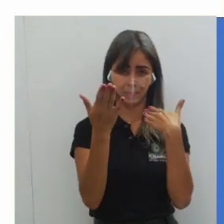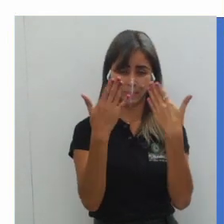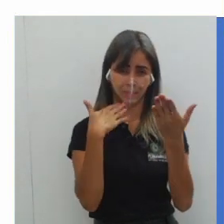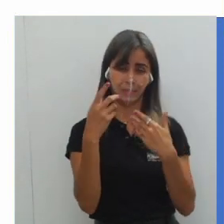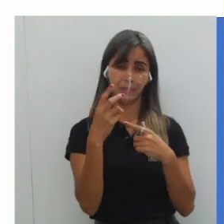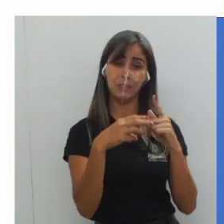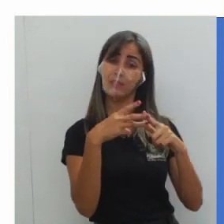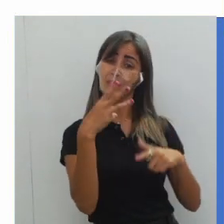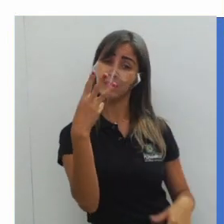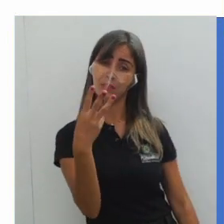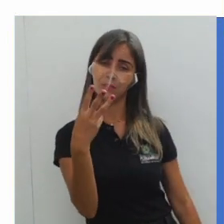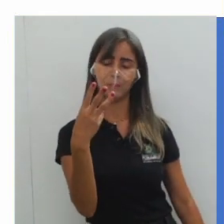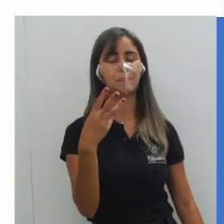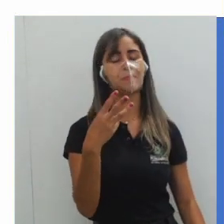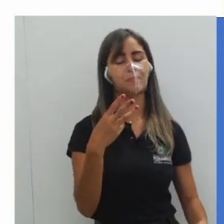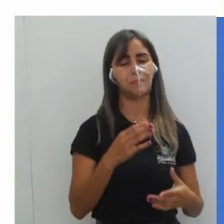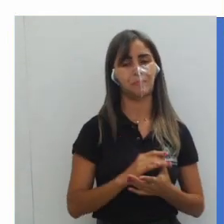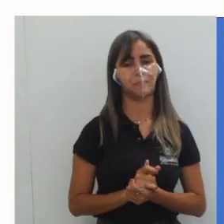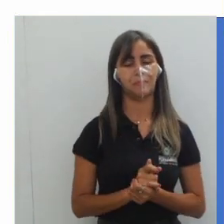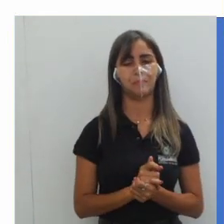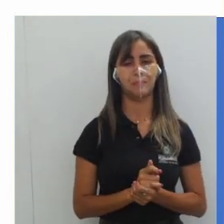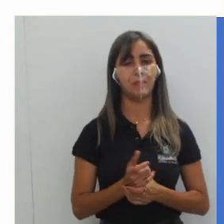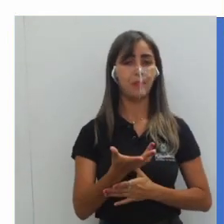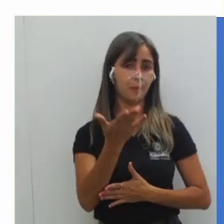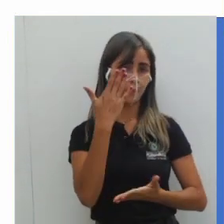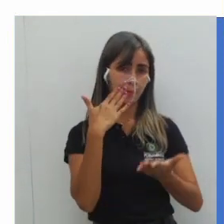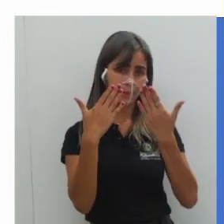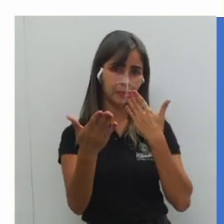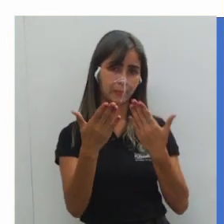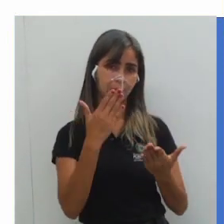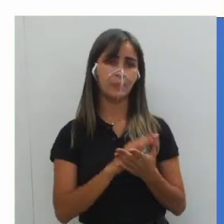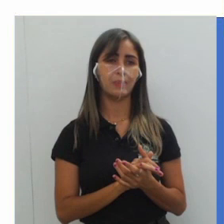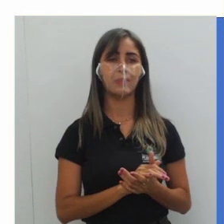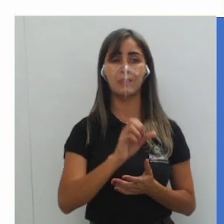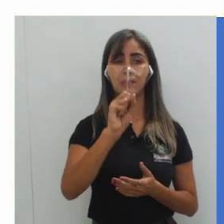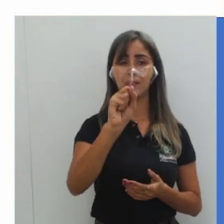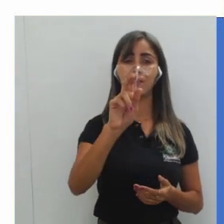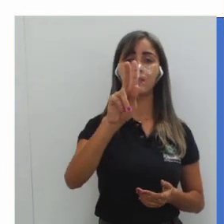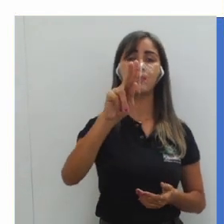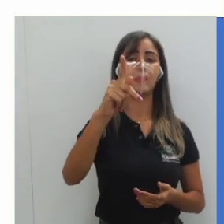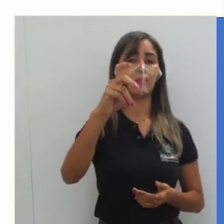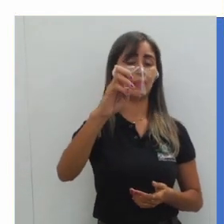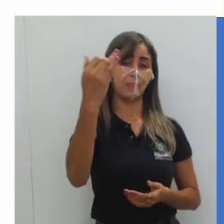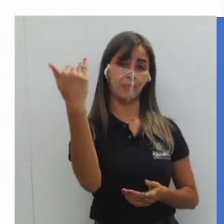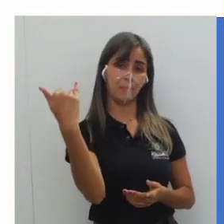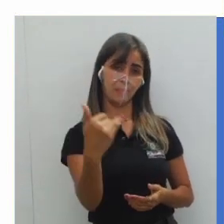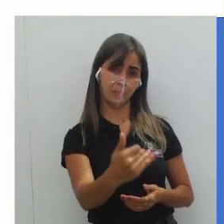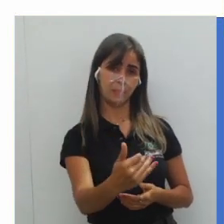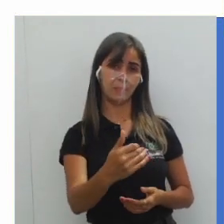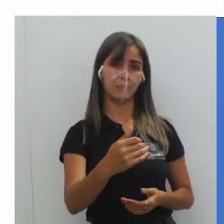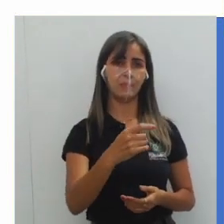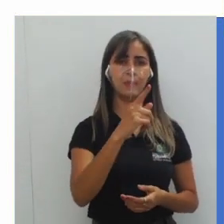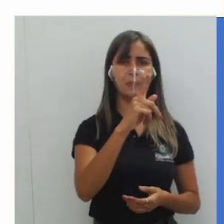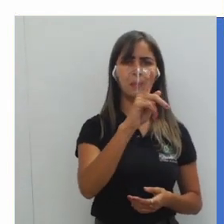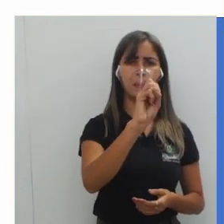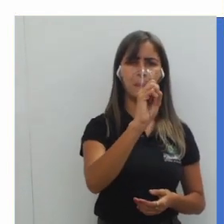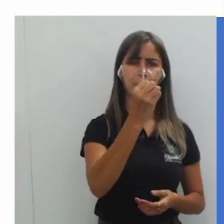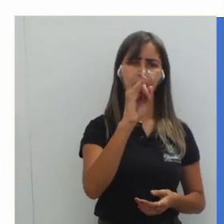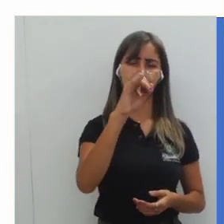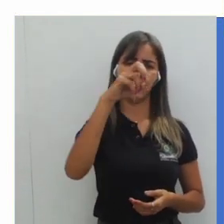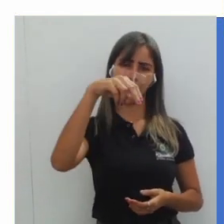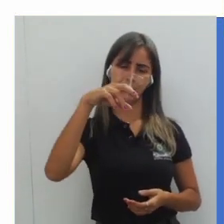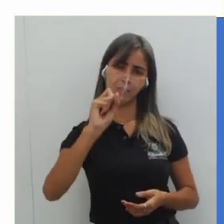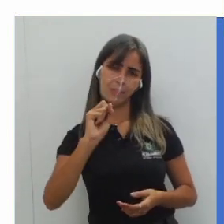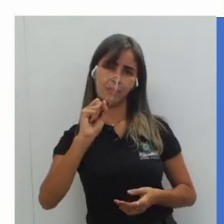a comparação entre os três. Isso entre comparativos. No superlativo abaixo a gente tem aí, ó, passinho is